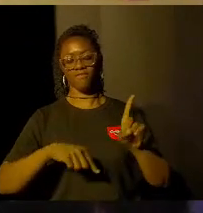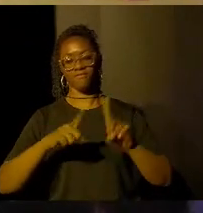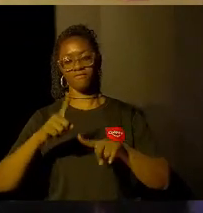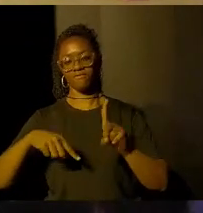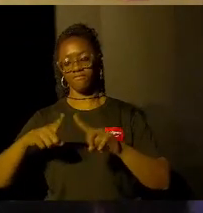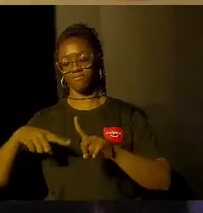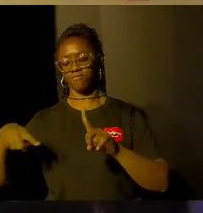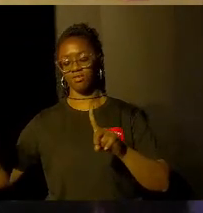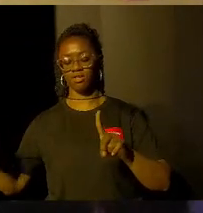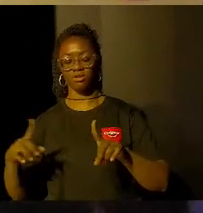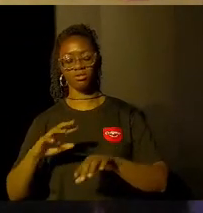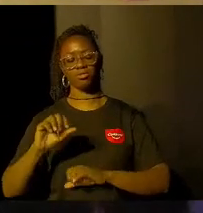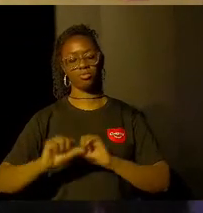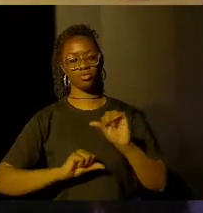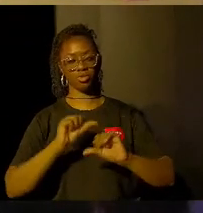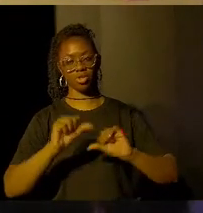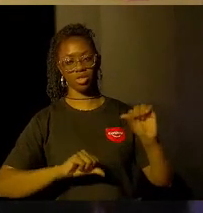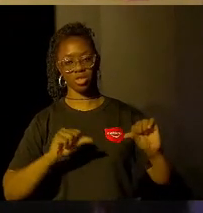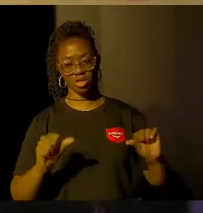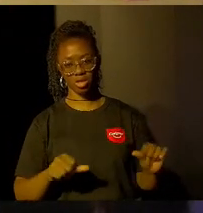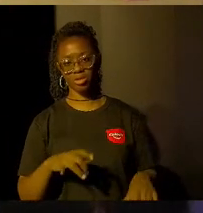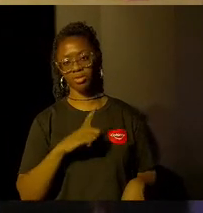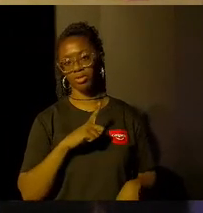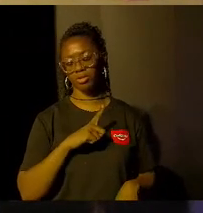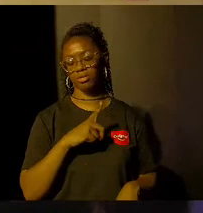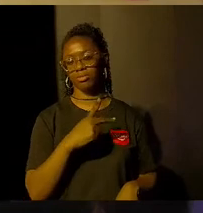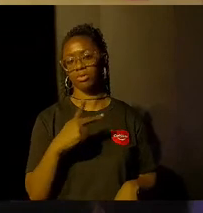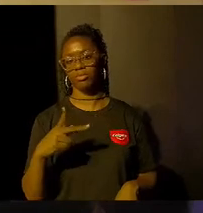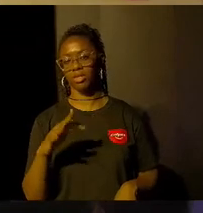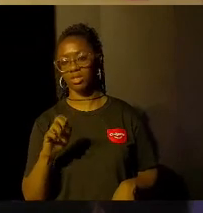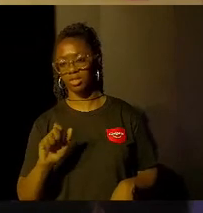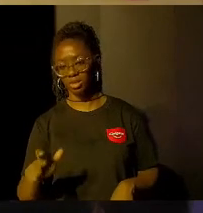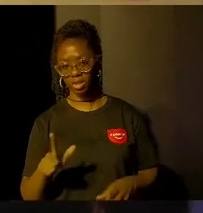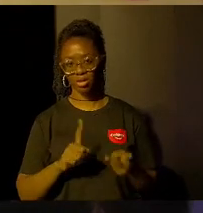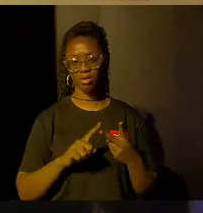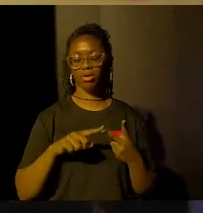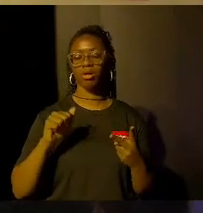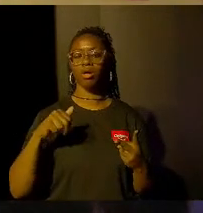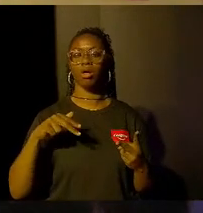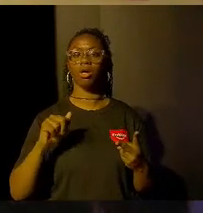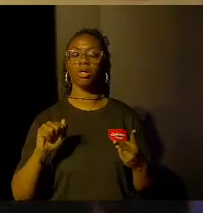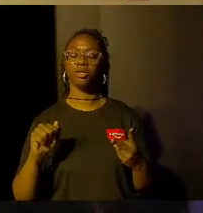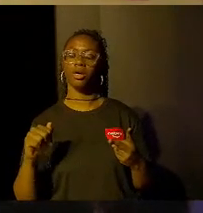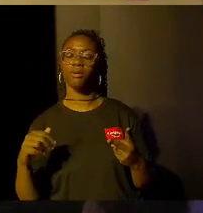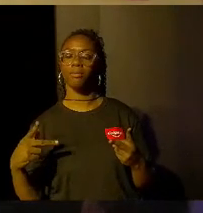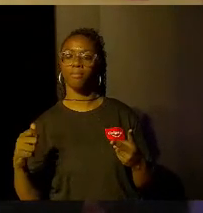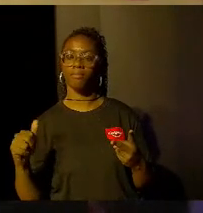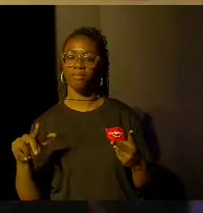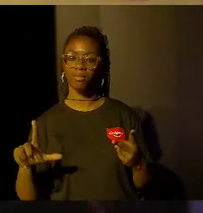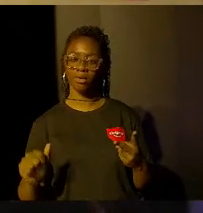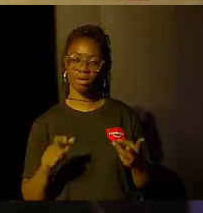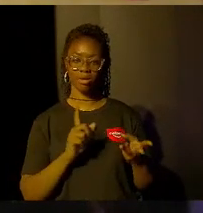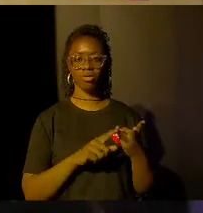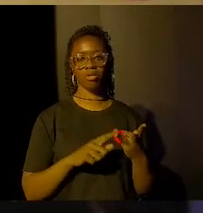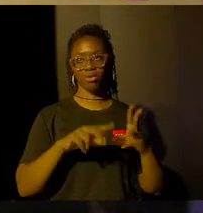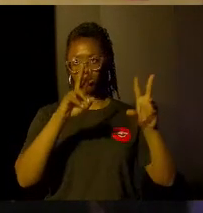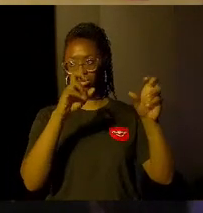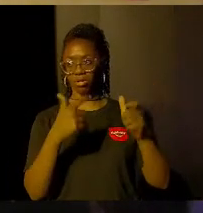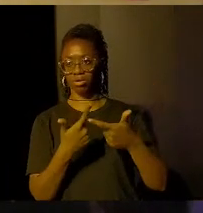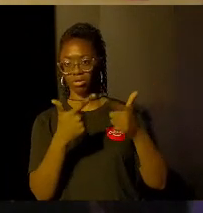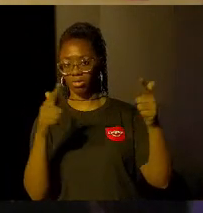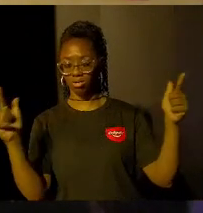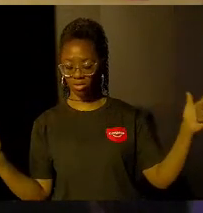eh por exemplo o PP tela o andino Ana Paula Vieira que as temáticas do